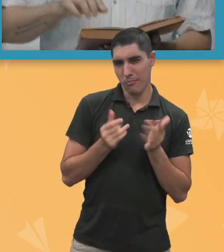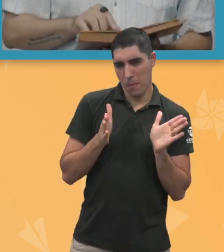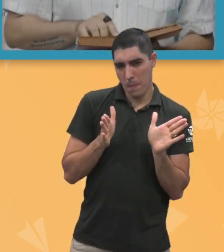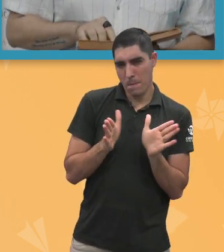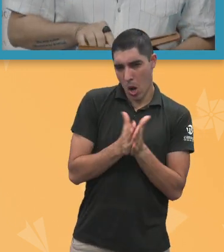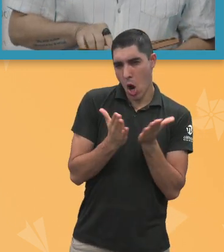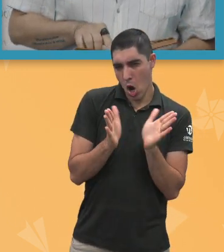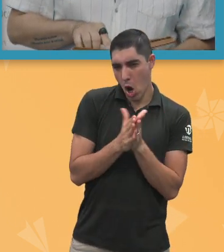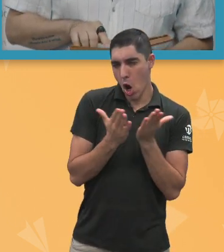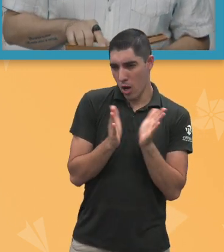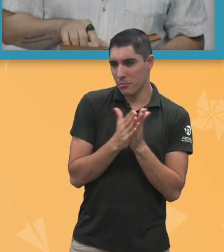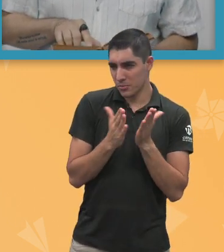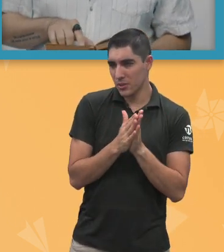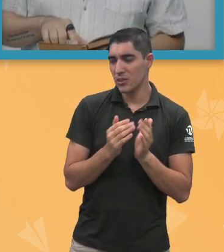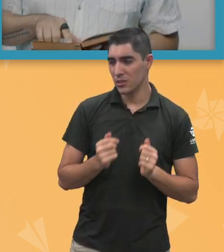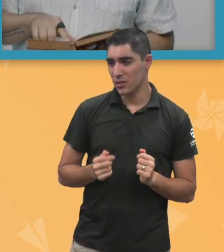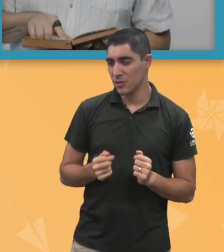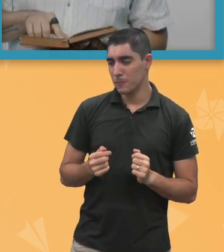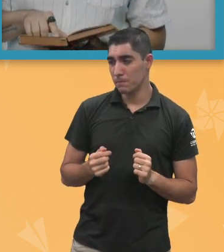posição social,